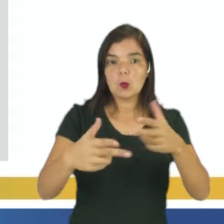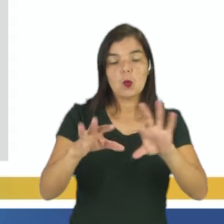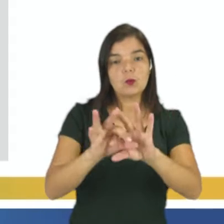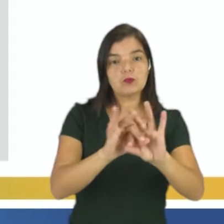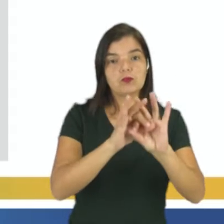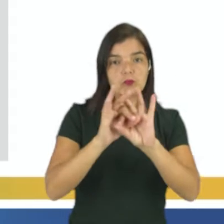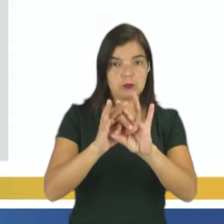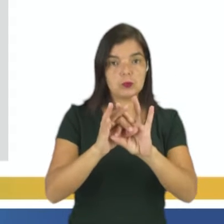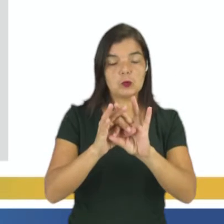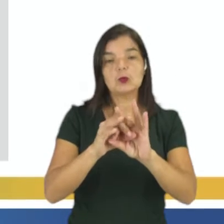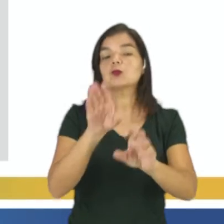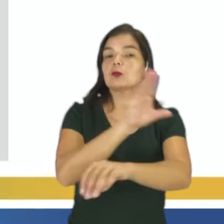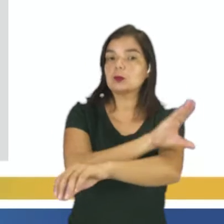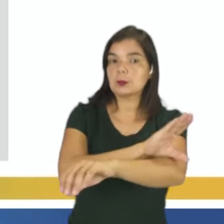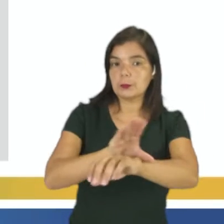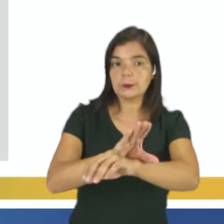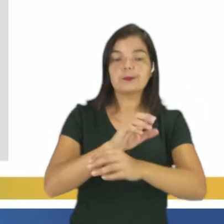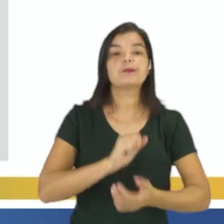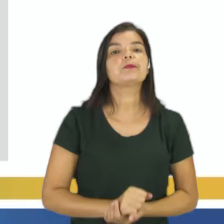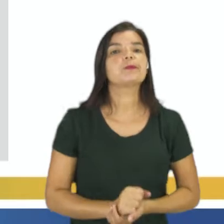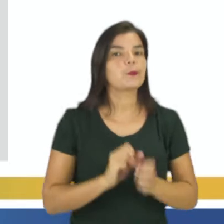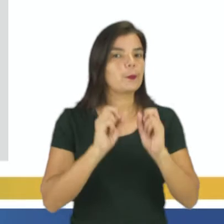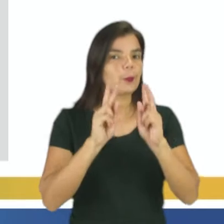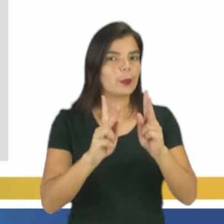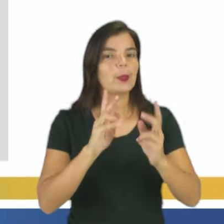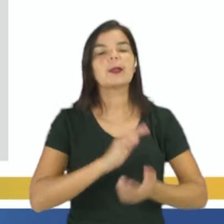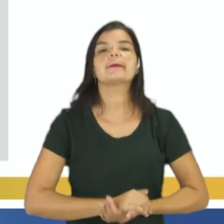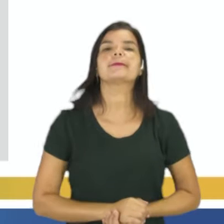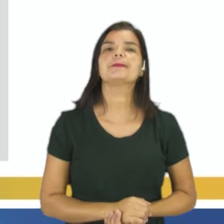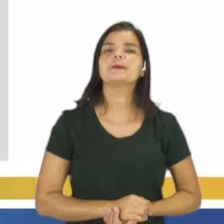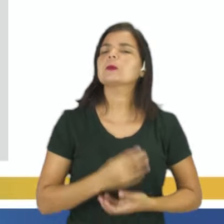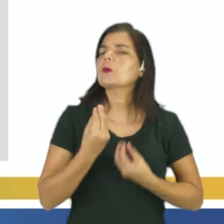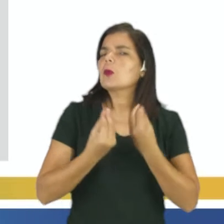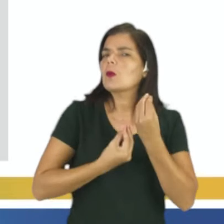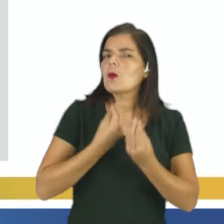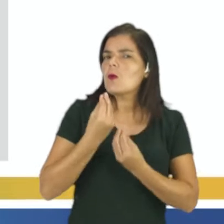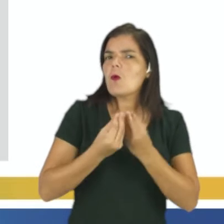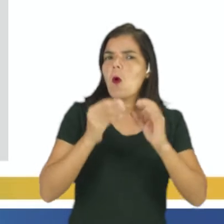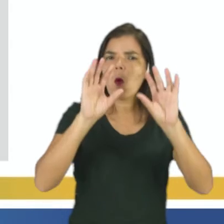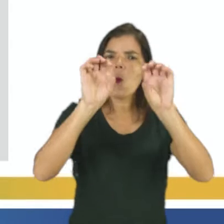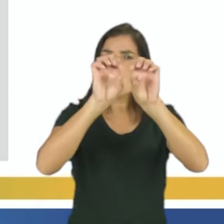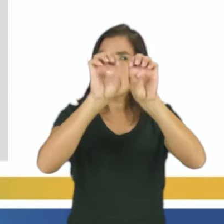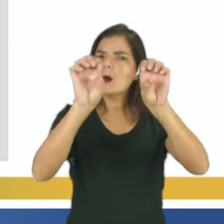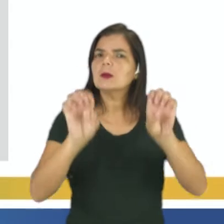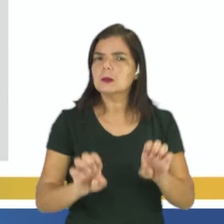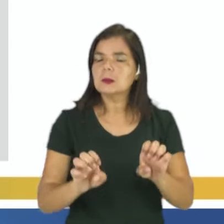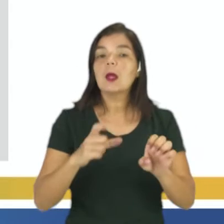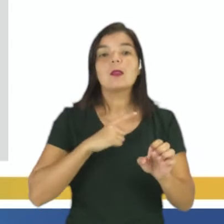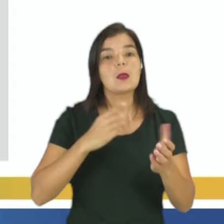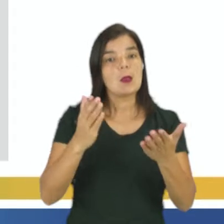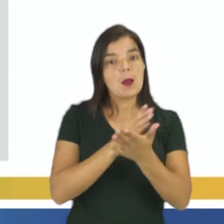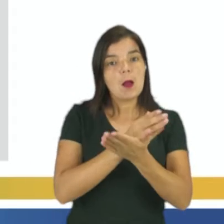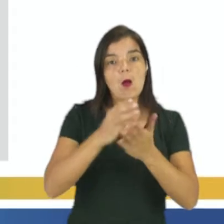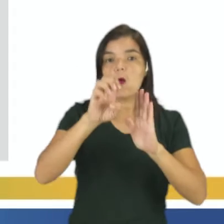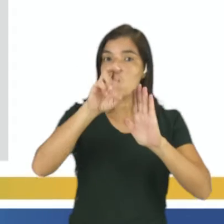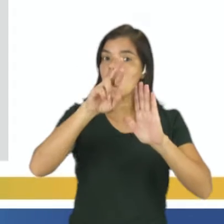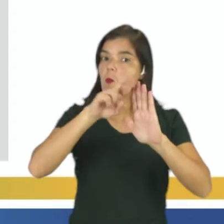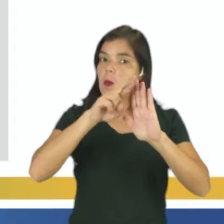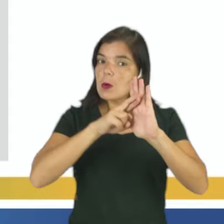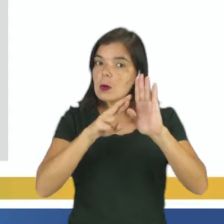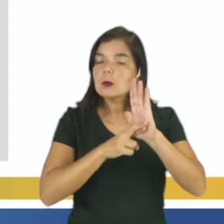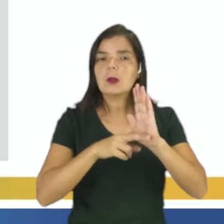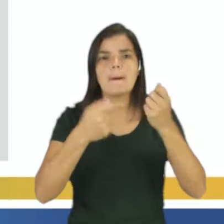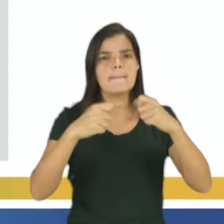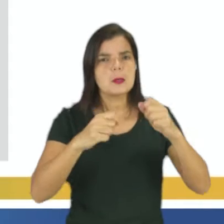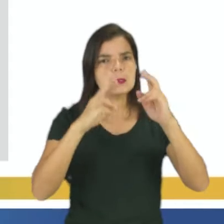esfera sociocultural, ok? Como se dá essa estrutura? Tem algumas regras que a gente tem que se